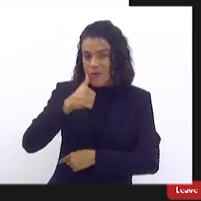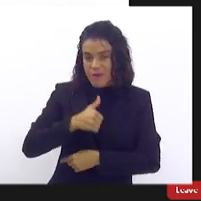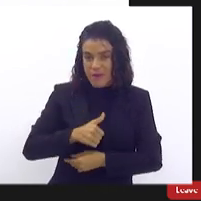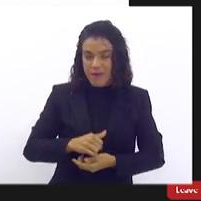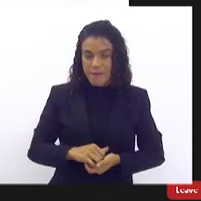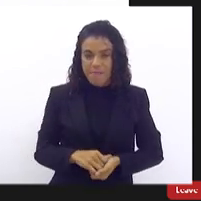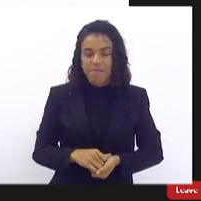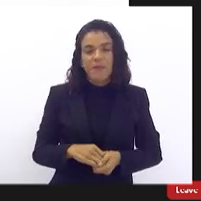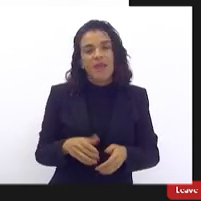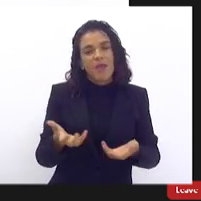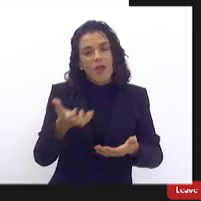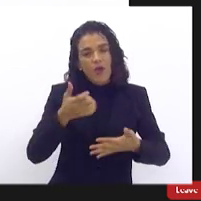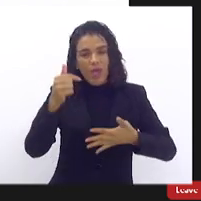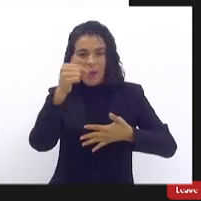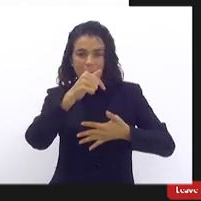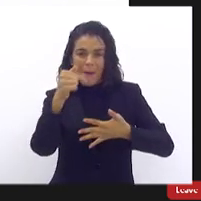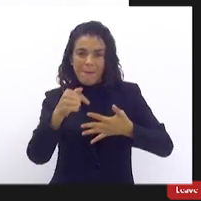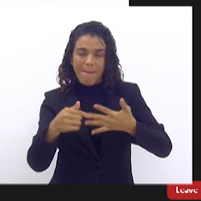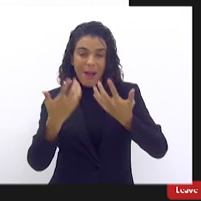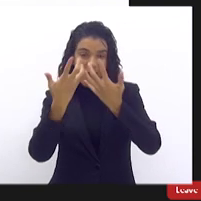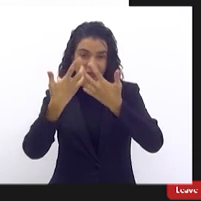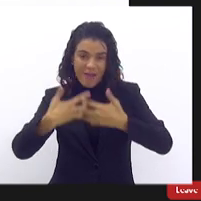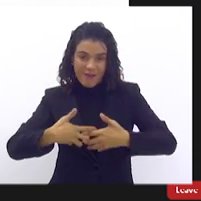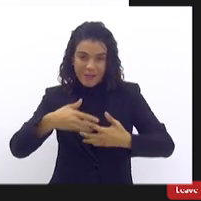queria colocar algumas coisas de reflexões finais aqui.